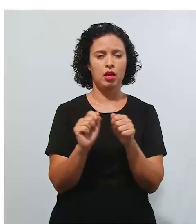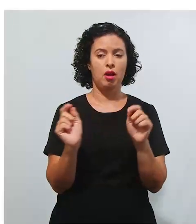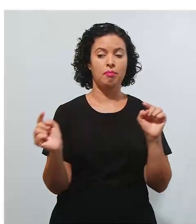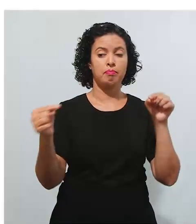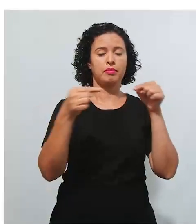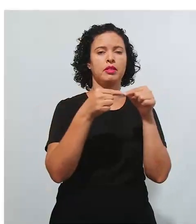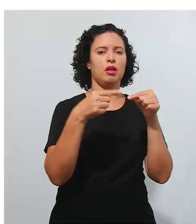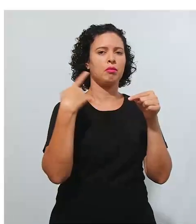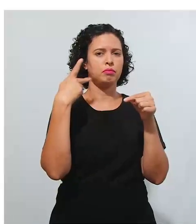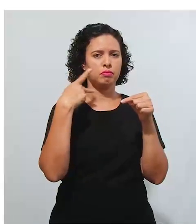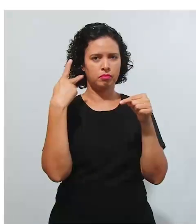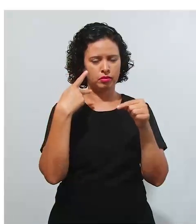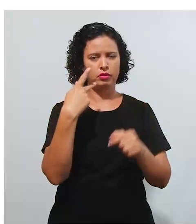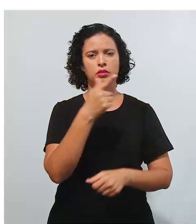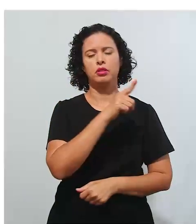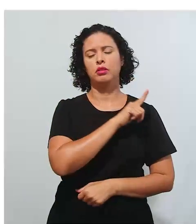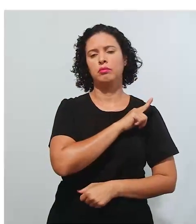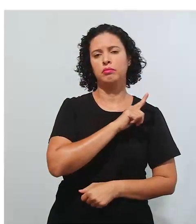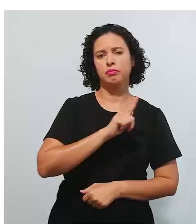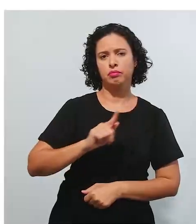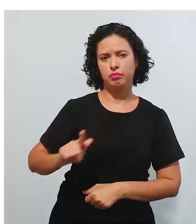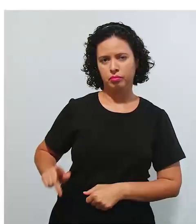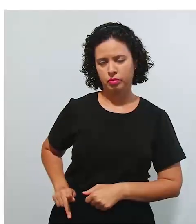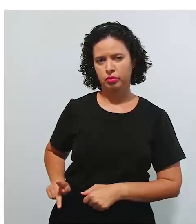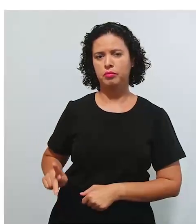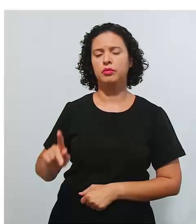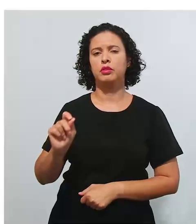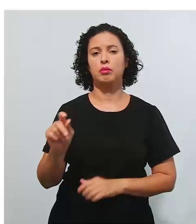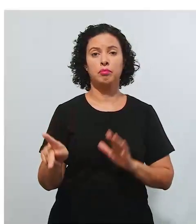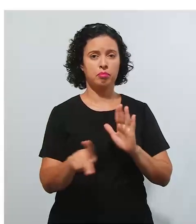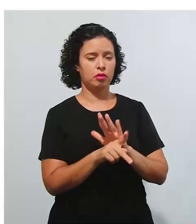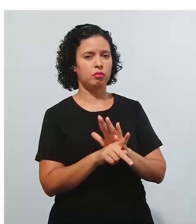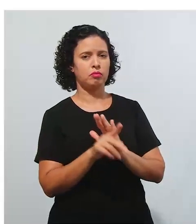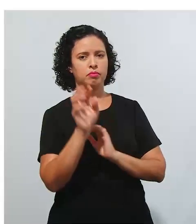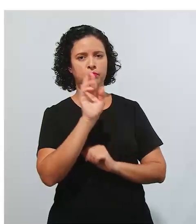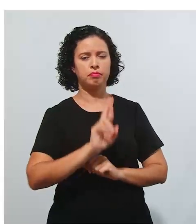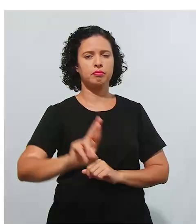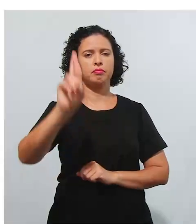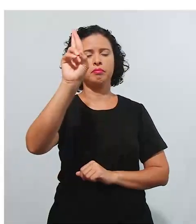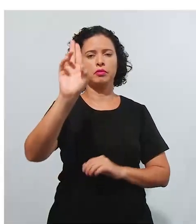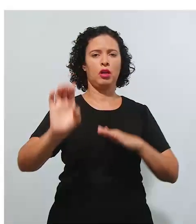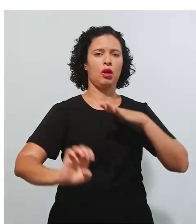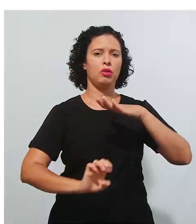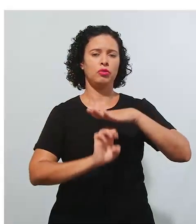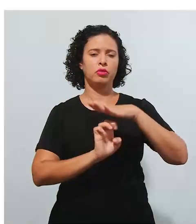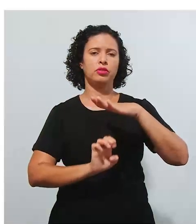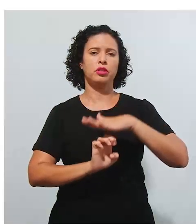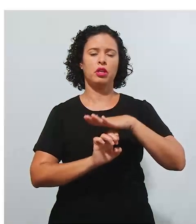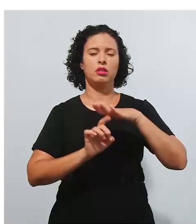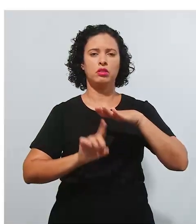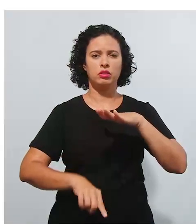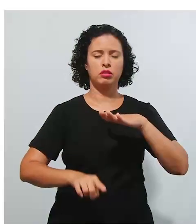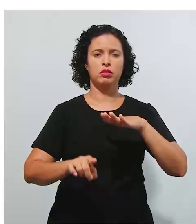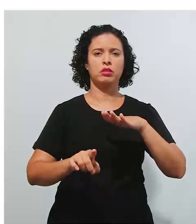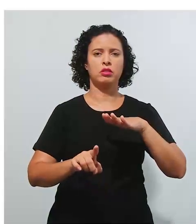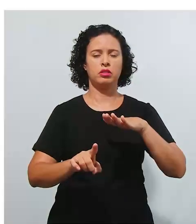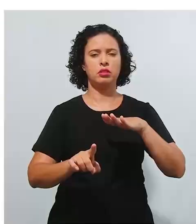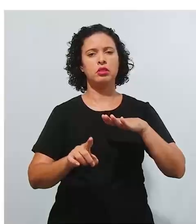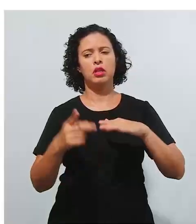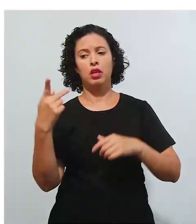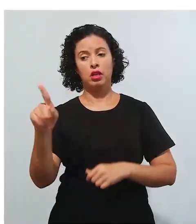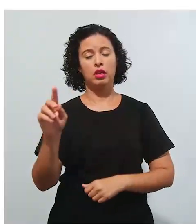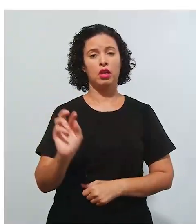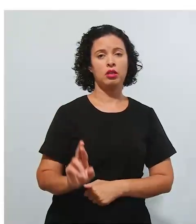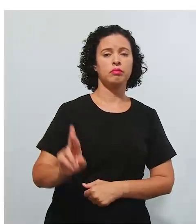mais complexas que sejam, permanece competência do Estado, o único ator capaz